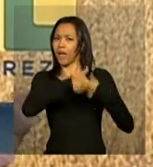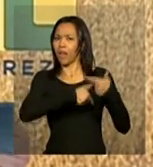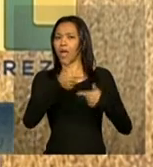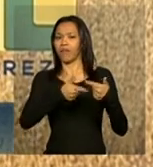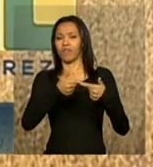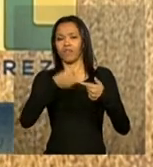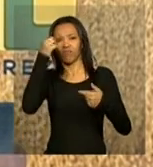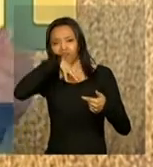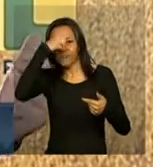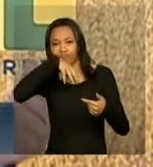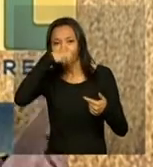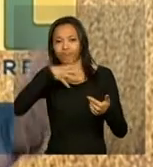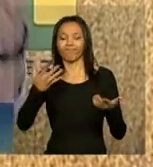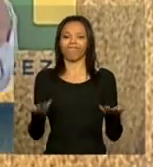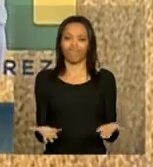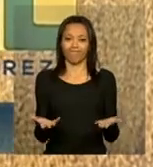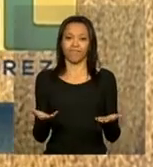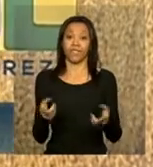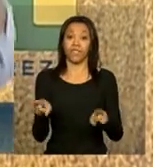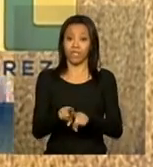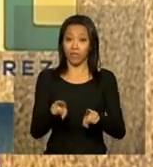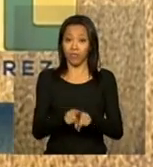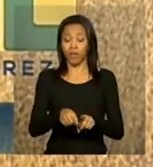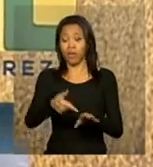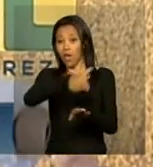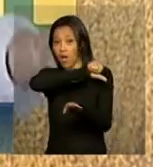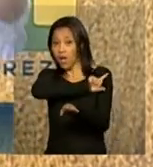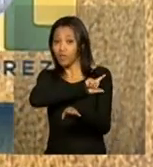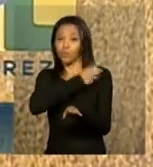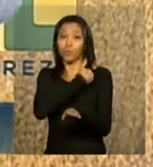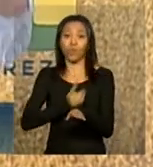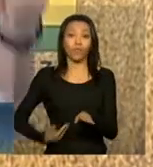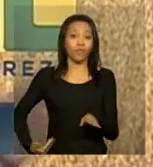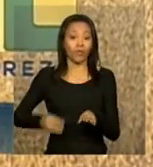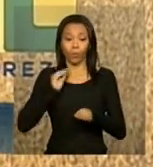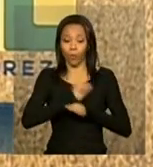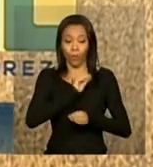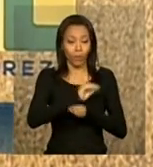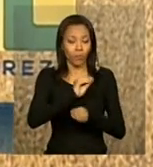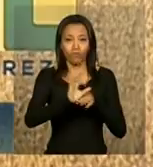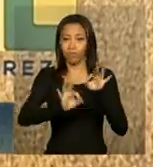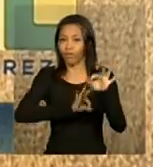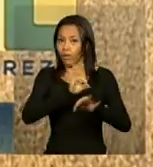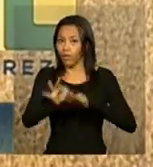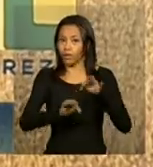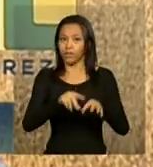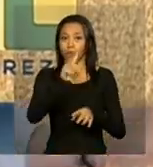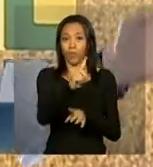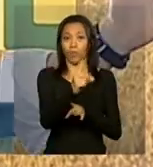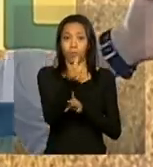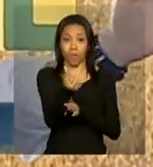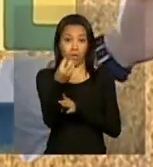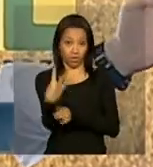irresponsável deixou. E até pela ausência do Estado ao longo dessa 163 aqui, saindo em Santarém.